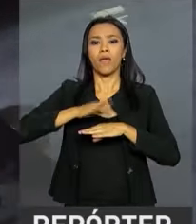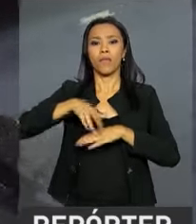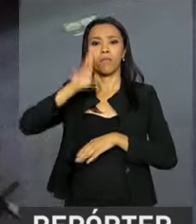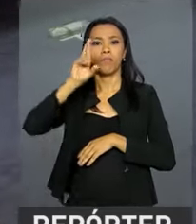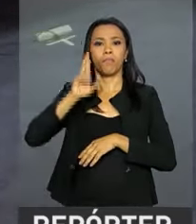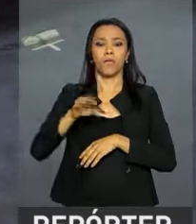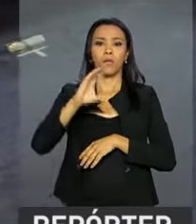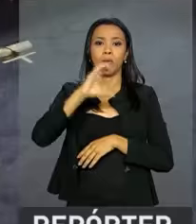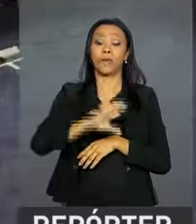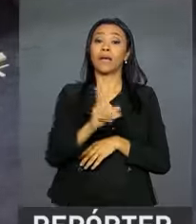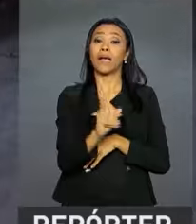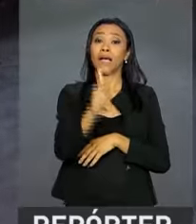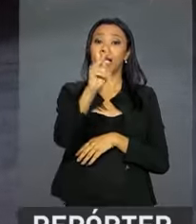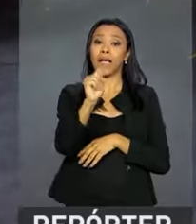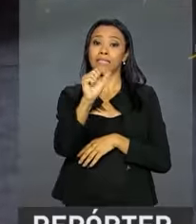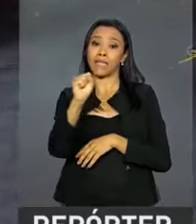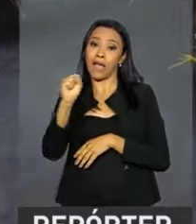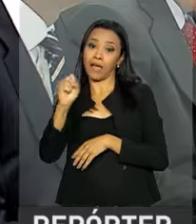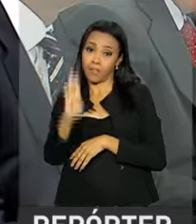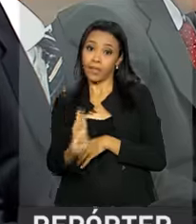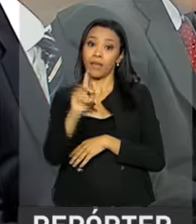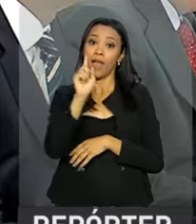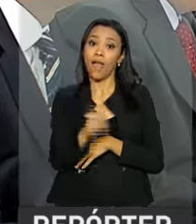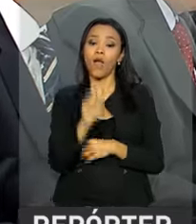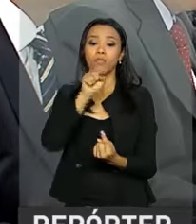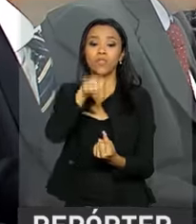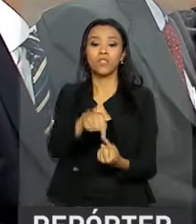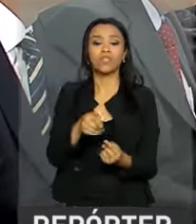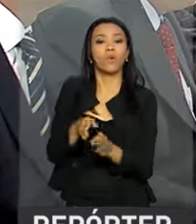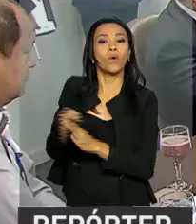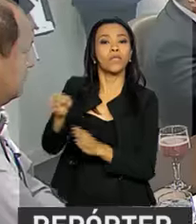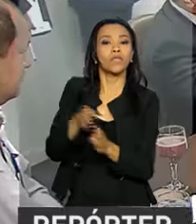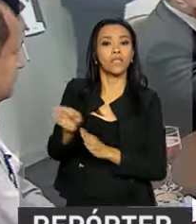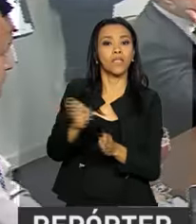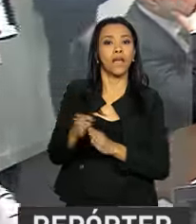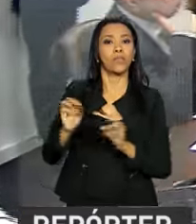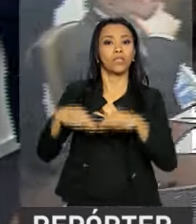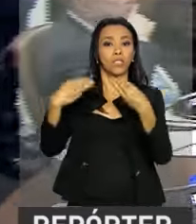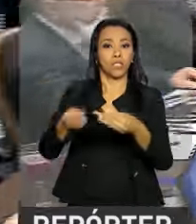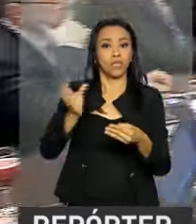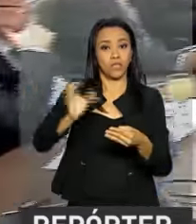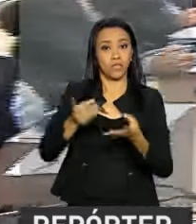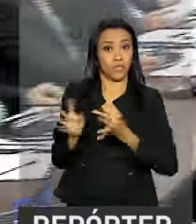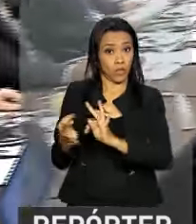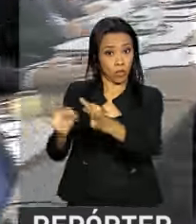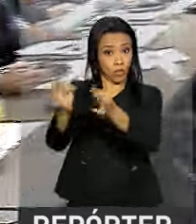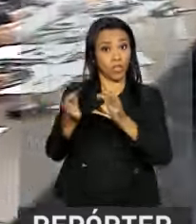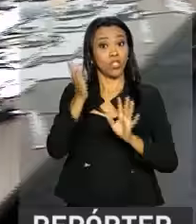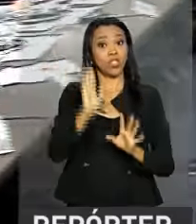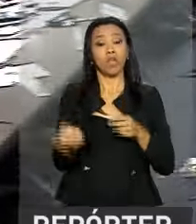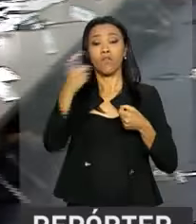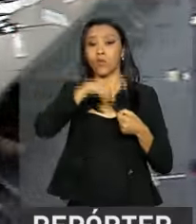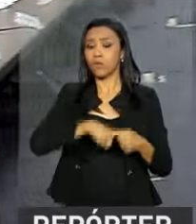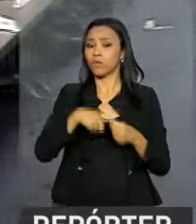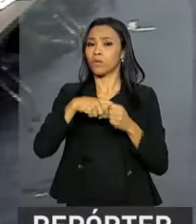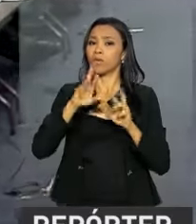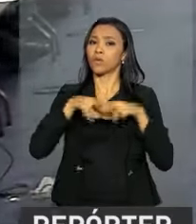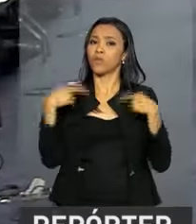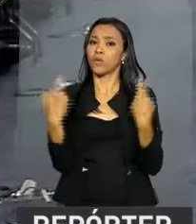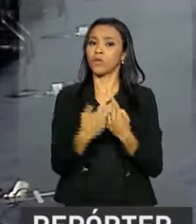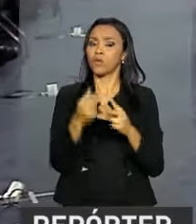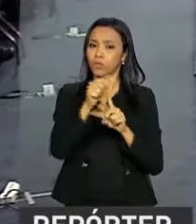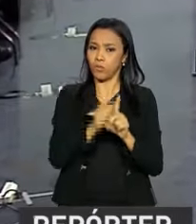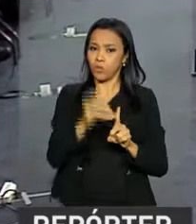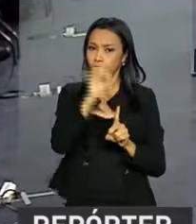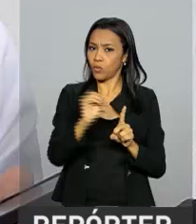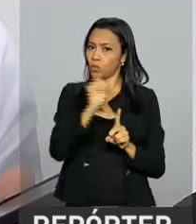foi instalado para dar apoio ao Conselho Nacional de Ciência e Tecnologia, que retomou as reuniões em outubro do ano passado, depois